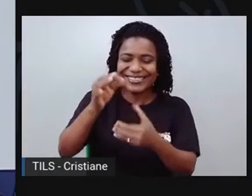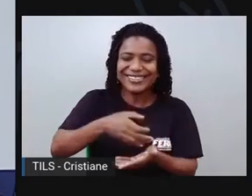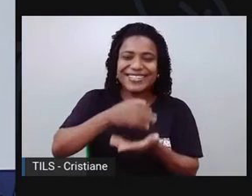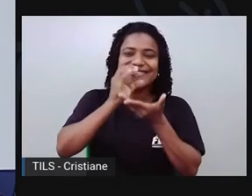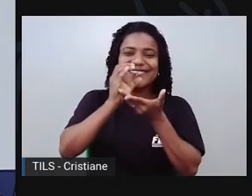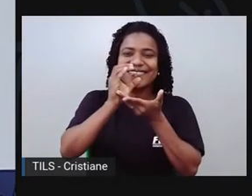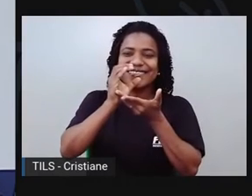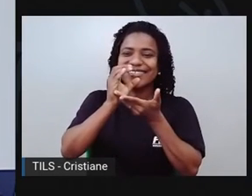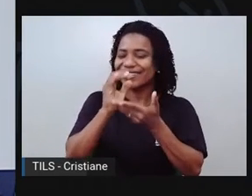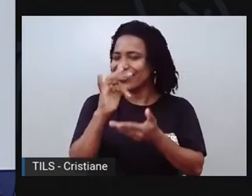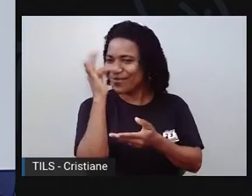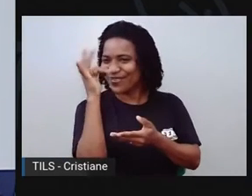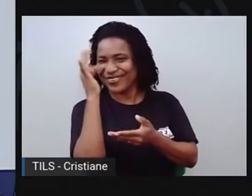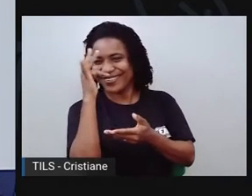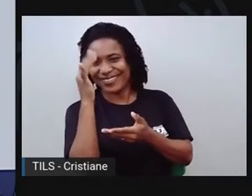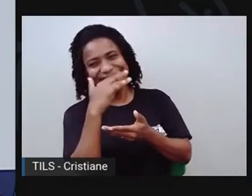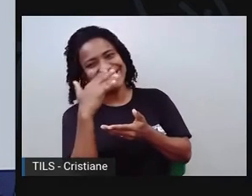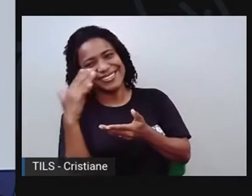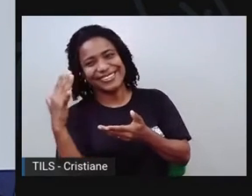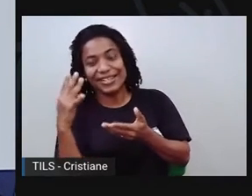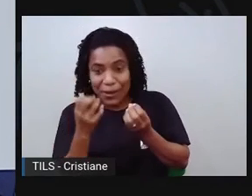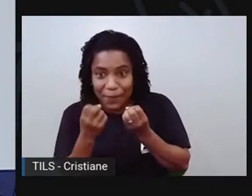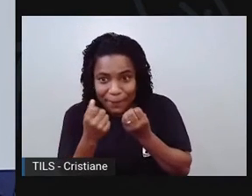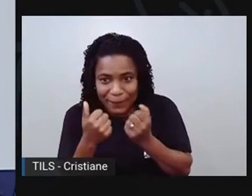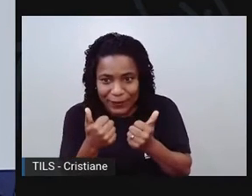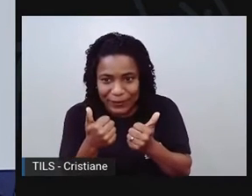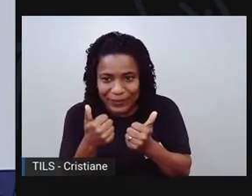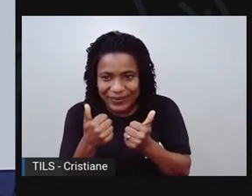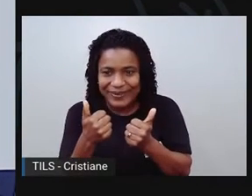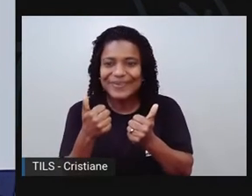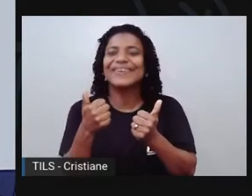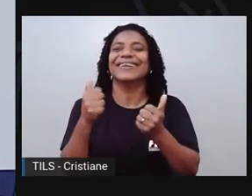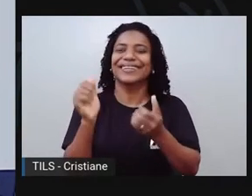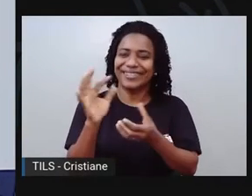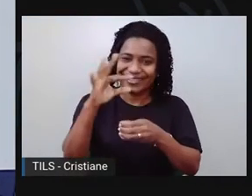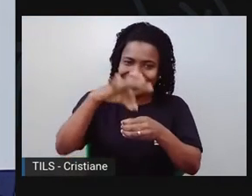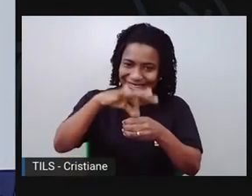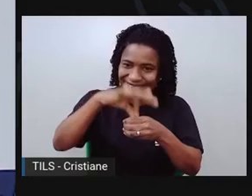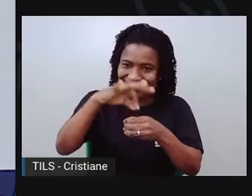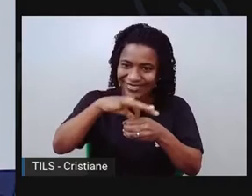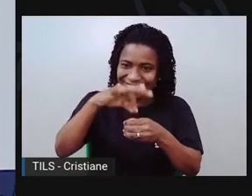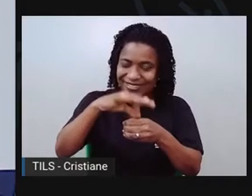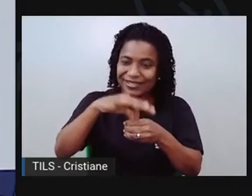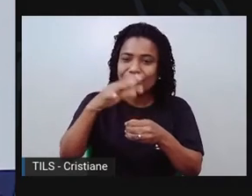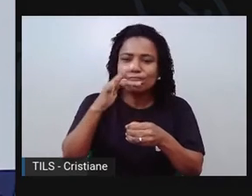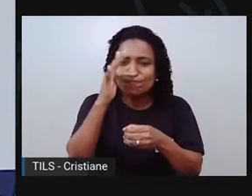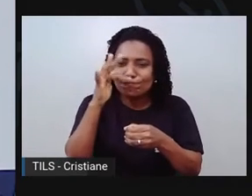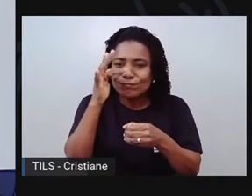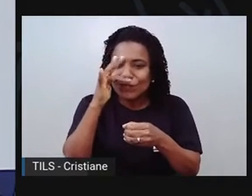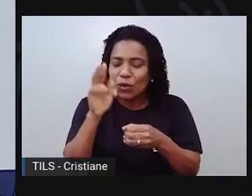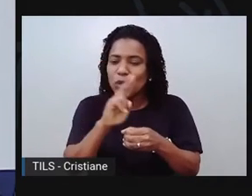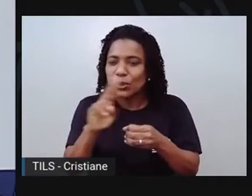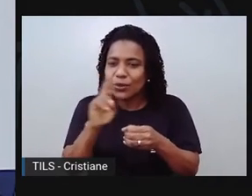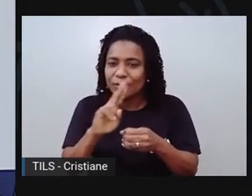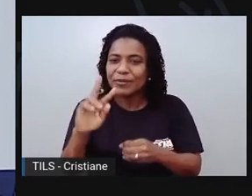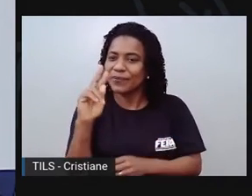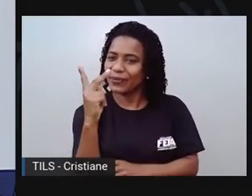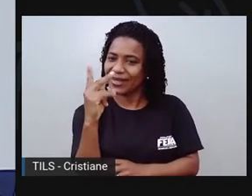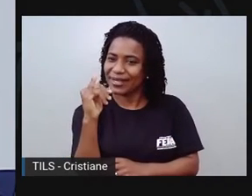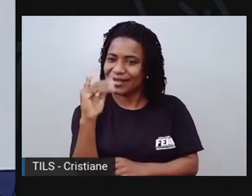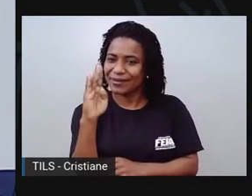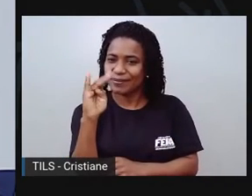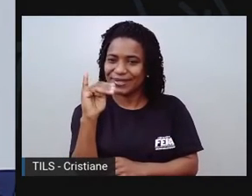das flores. O chá da flor chamada hibisco. Ela também é conhecida